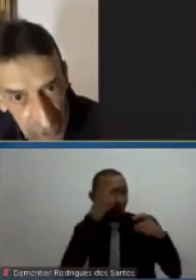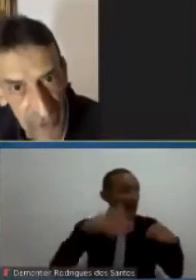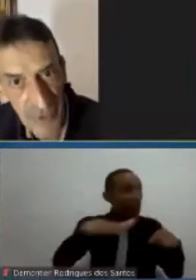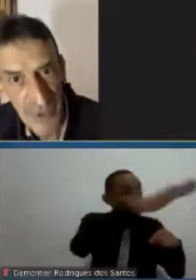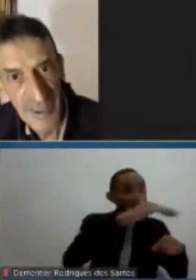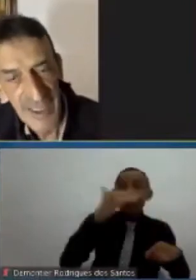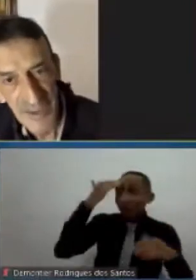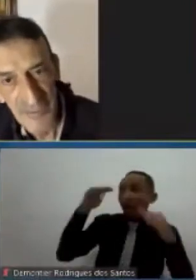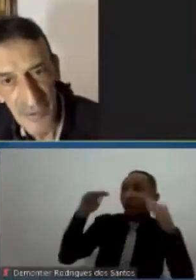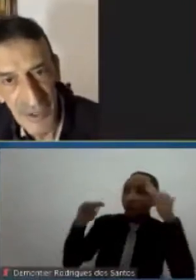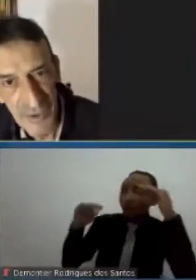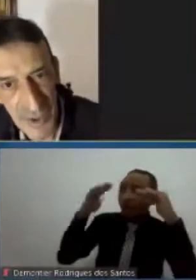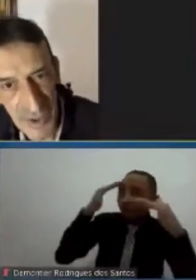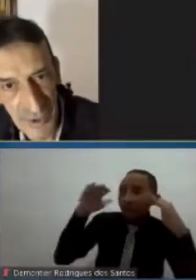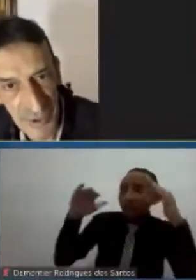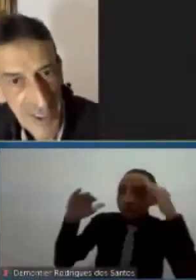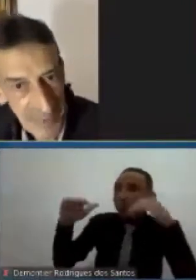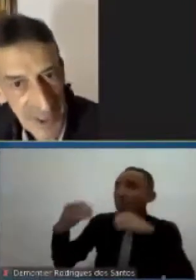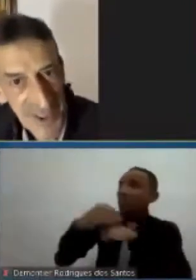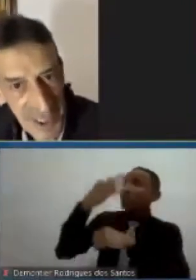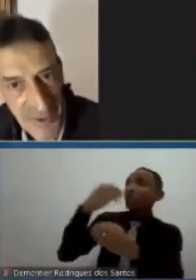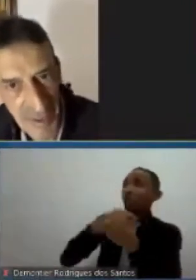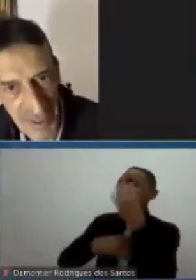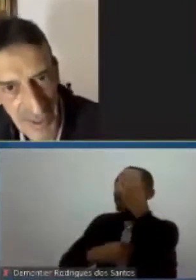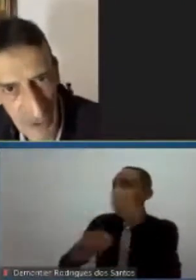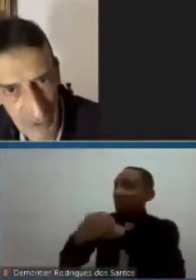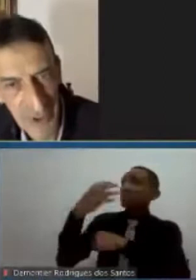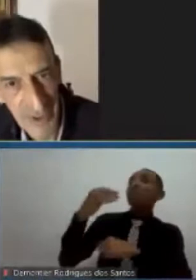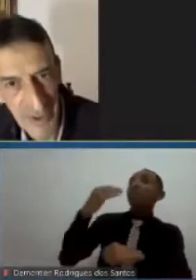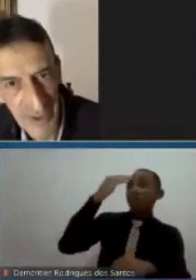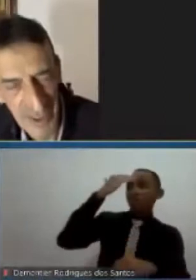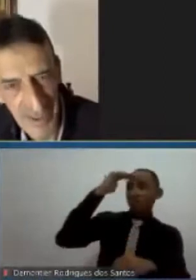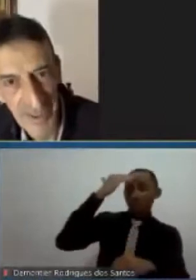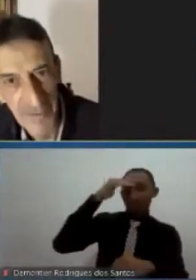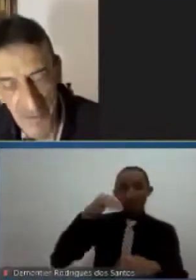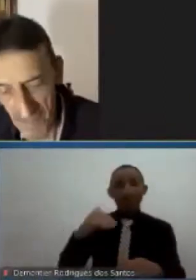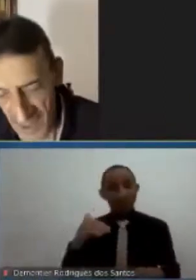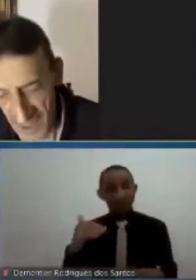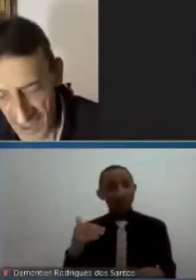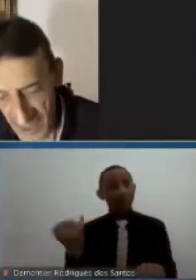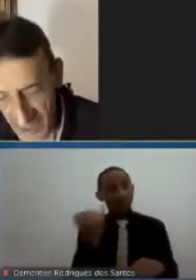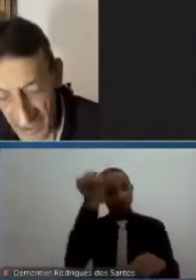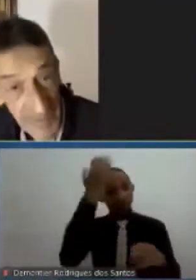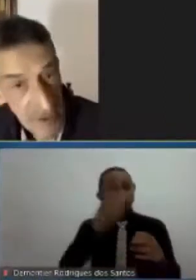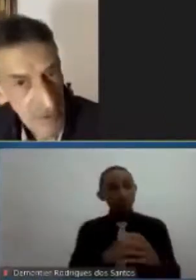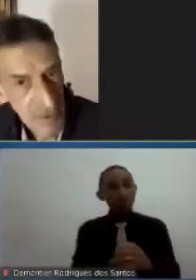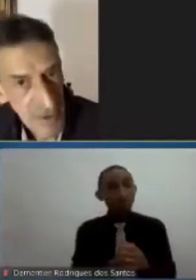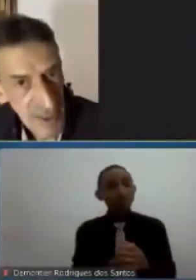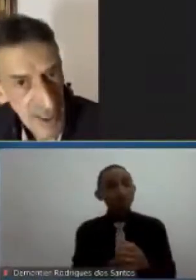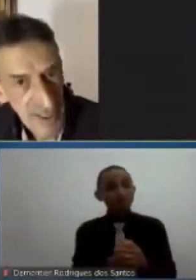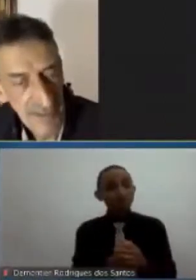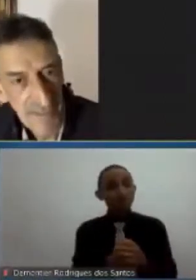o fluxo dessas informações e dos trâmites dentro da própria saúde, sabe? Eu espero